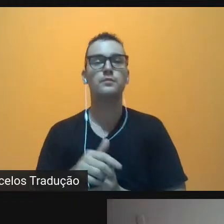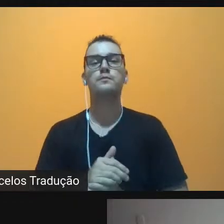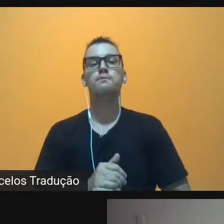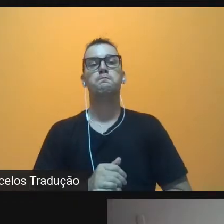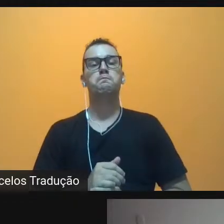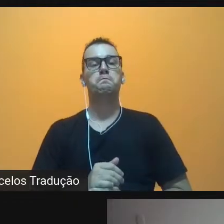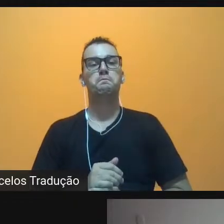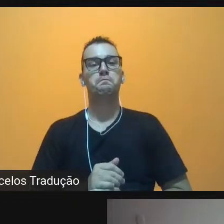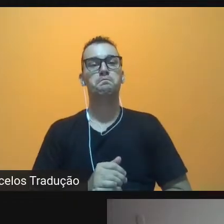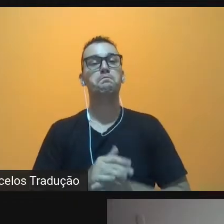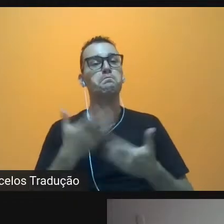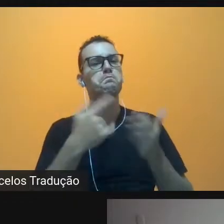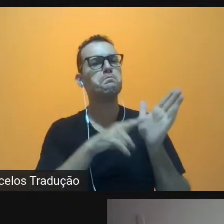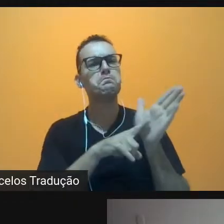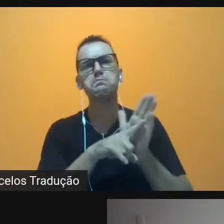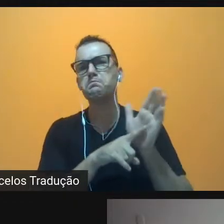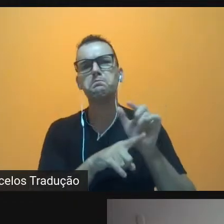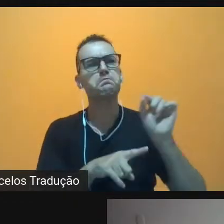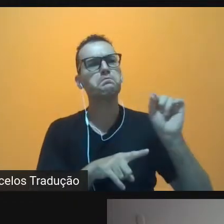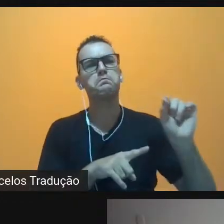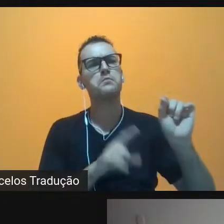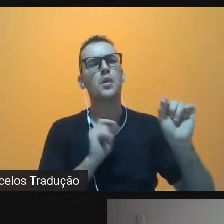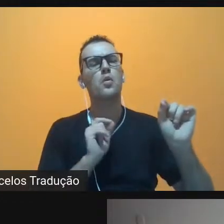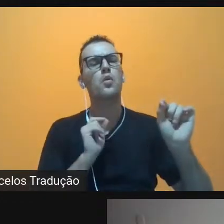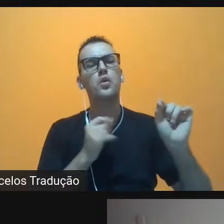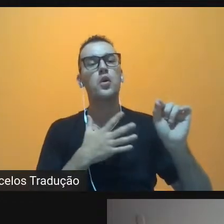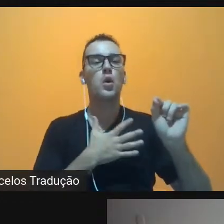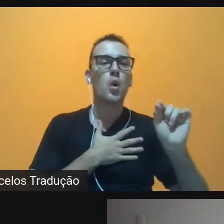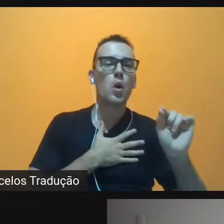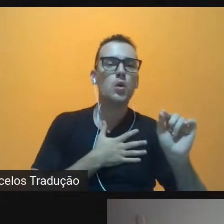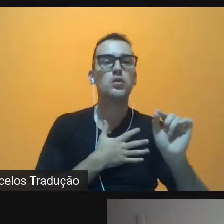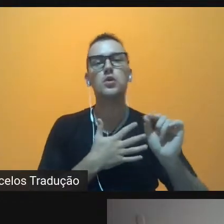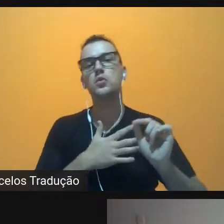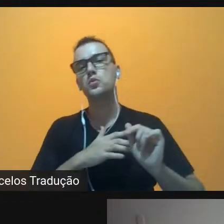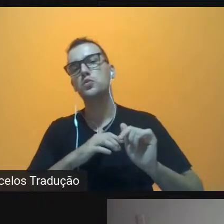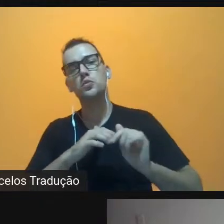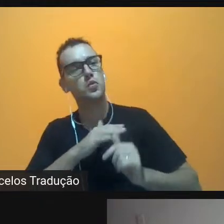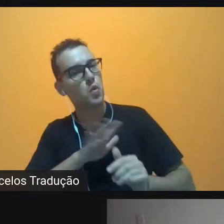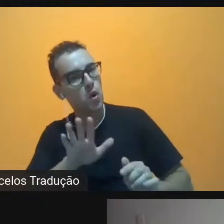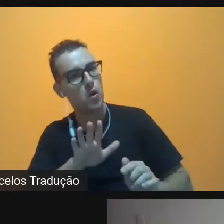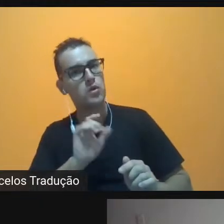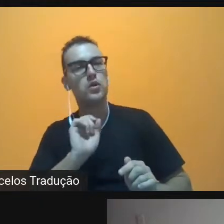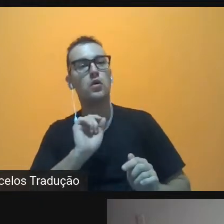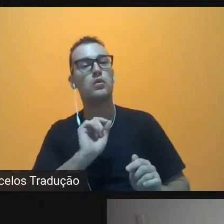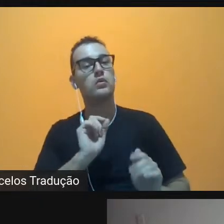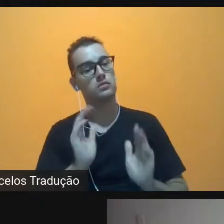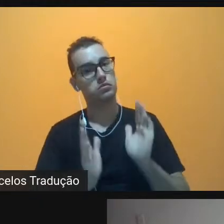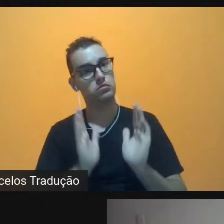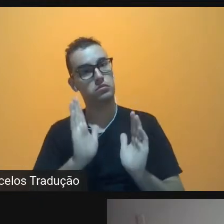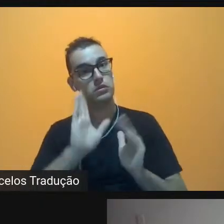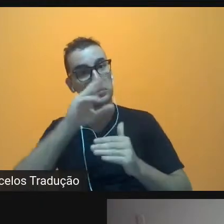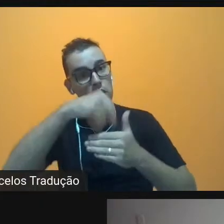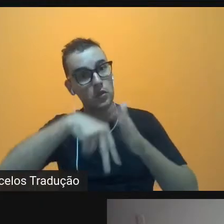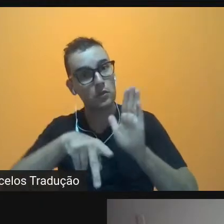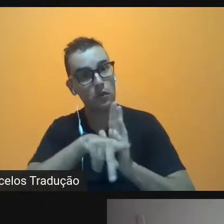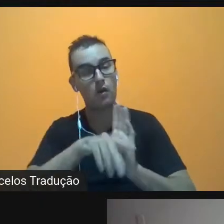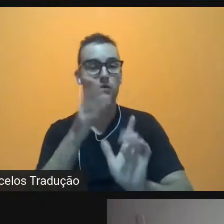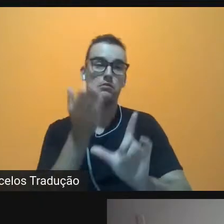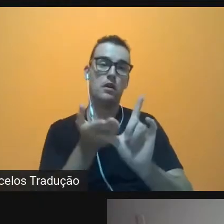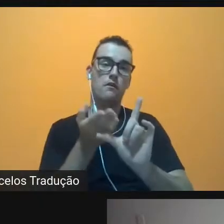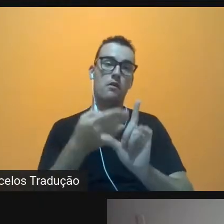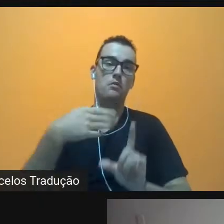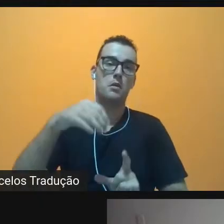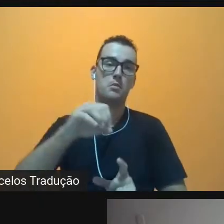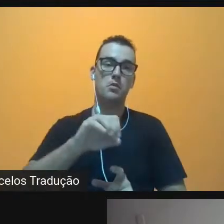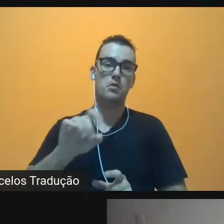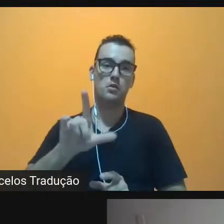A pesquisa, né, de satisfação, a pesquisa inicial e a pesquisa final foi dentro da própria plataforma Moodle, que a gente